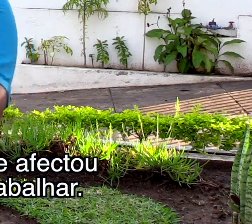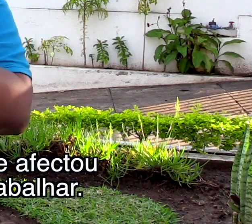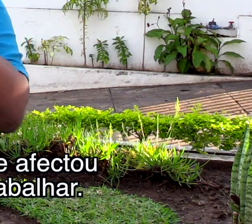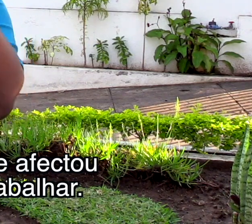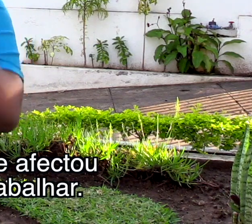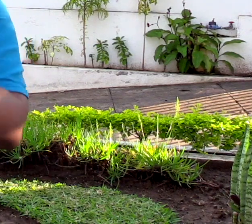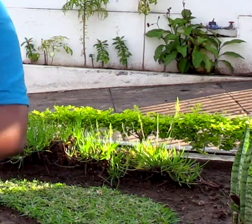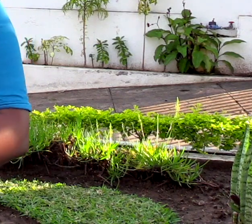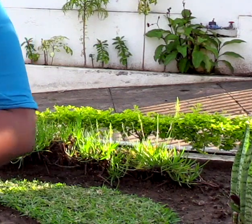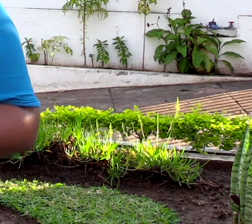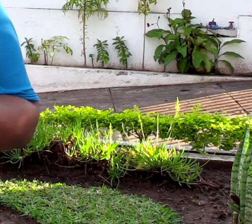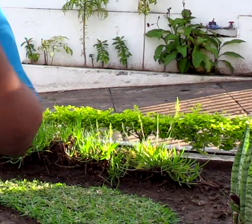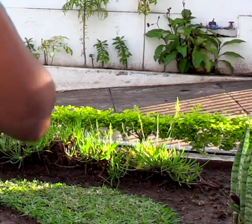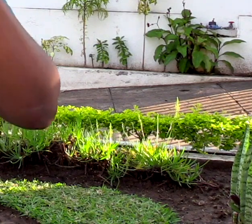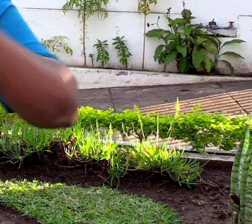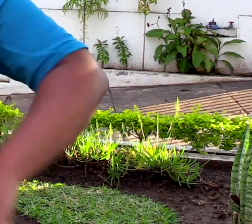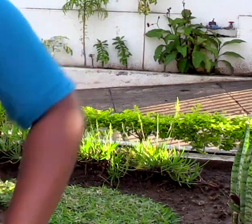de parar de trabalhar.